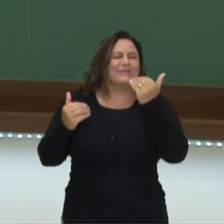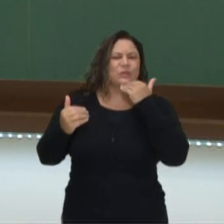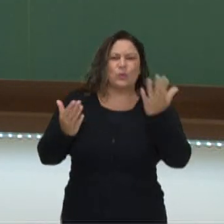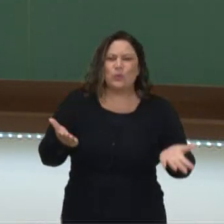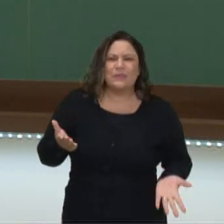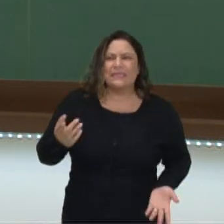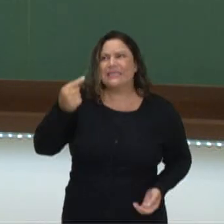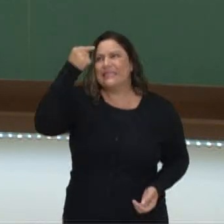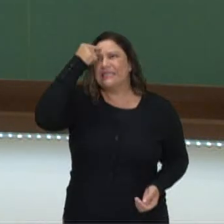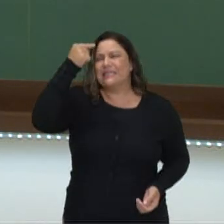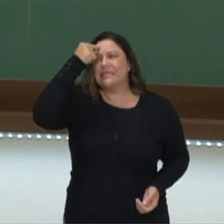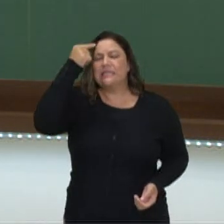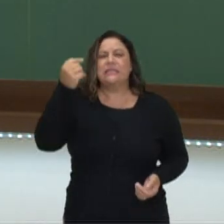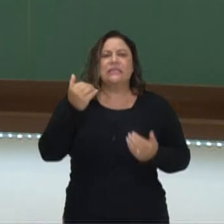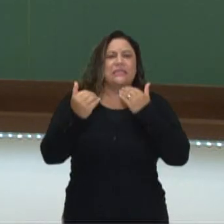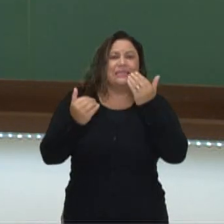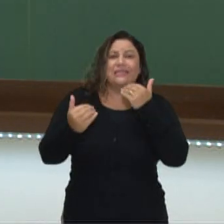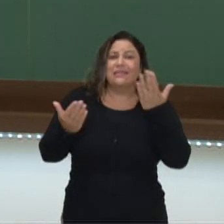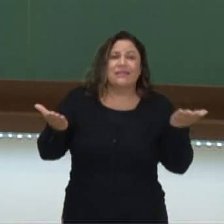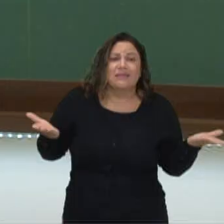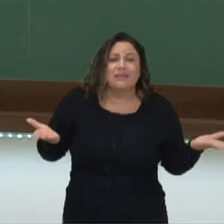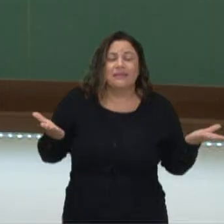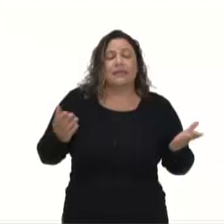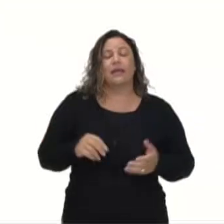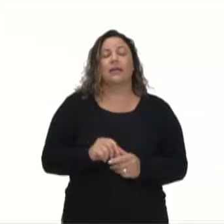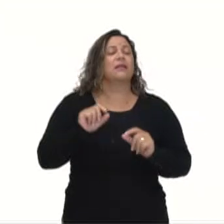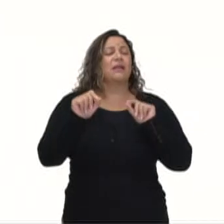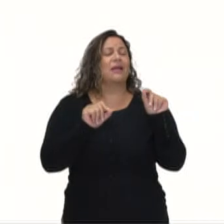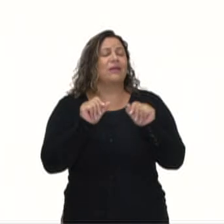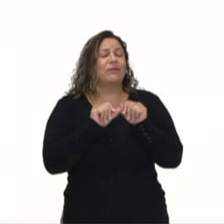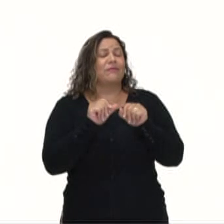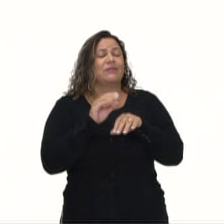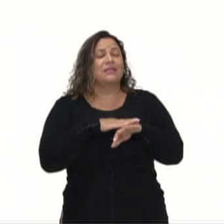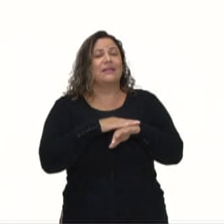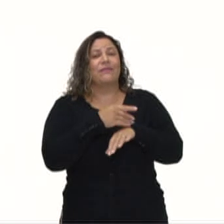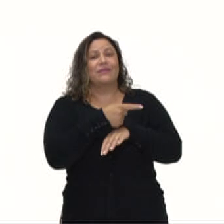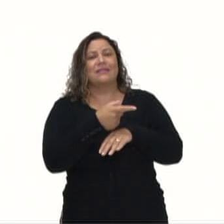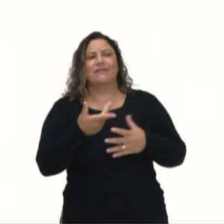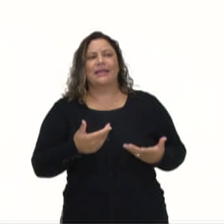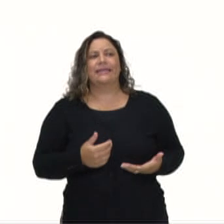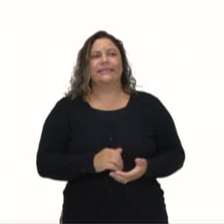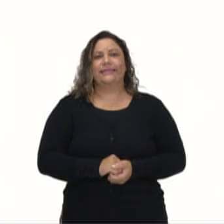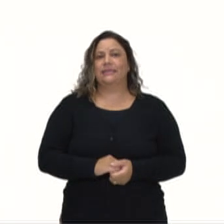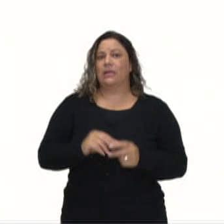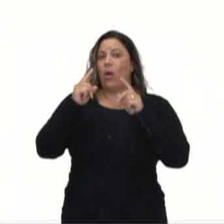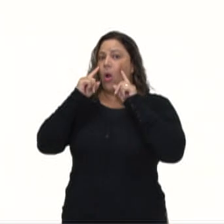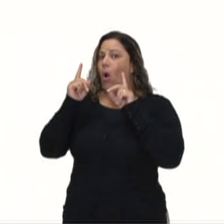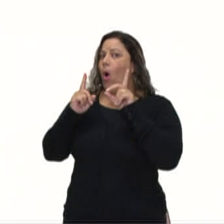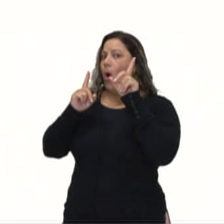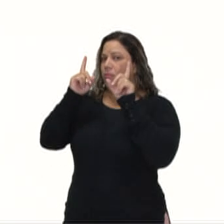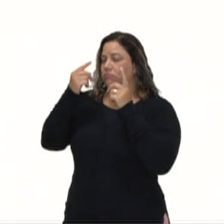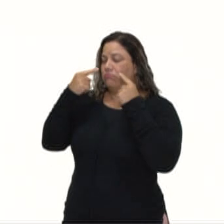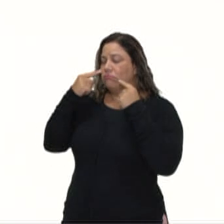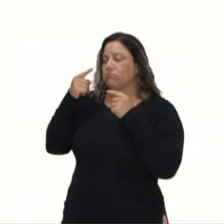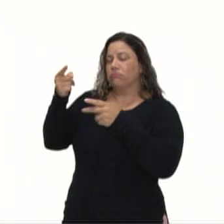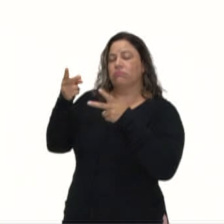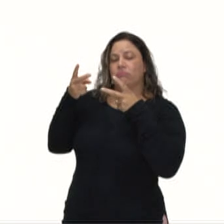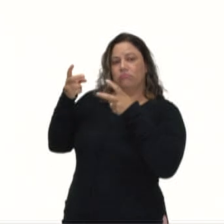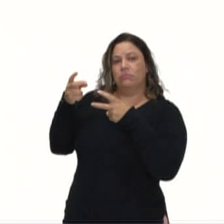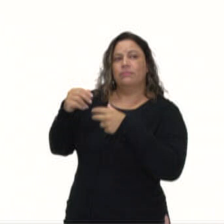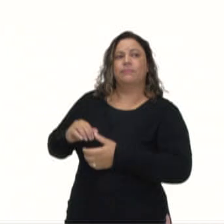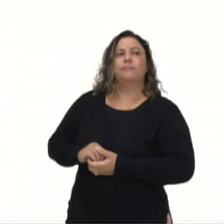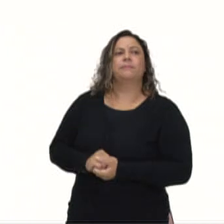criatividade não vem? O que você faz? Ele responde assim, believe it or not, ó a nossa expressão lá, né, que tinha no outro